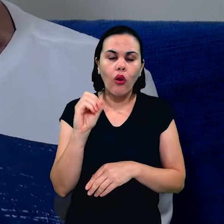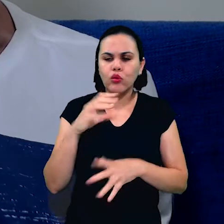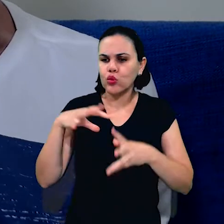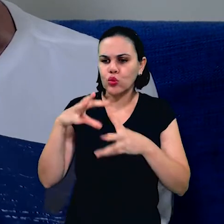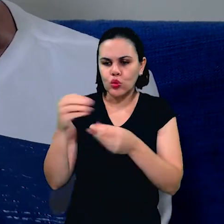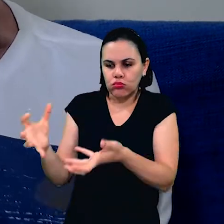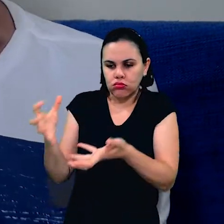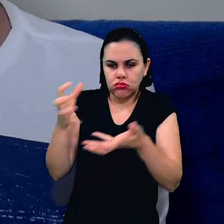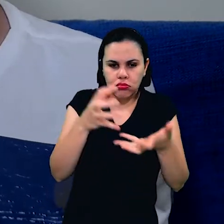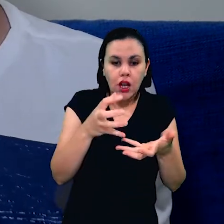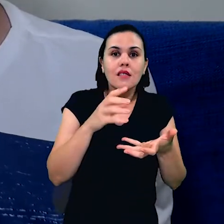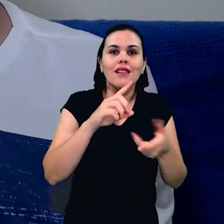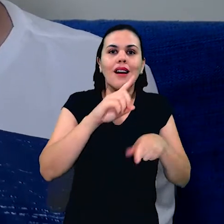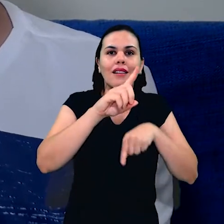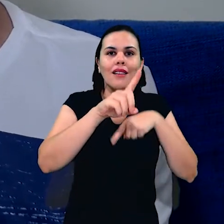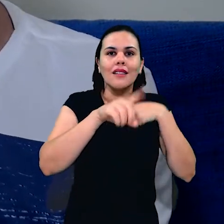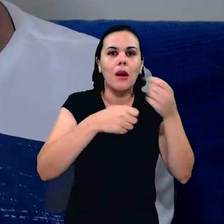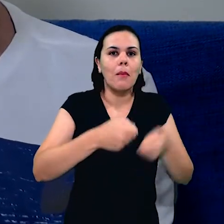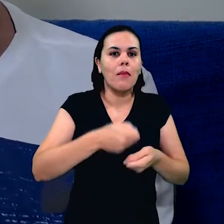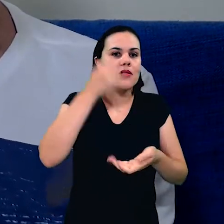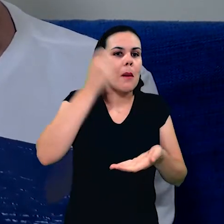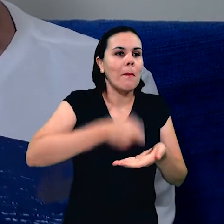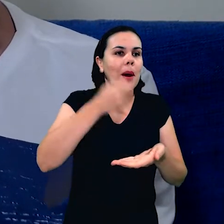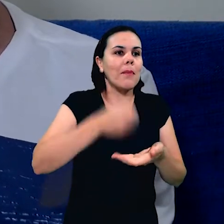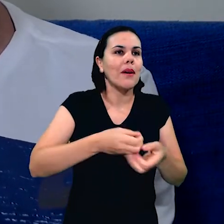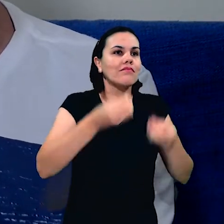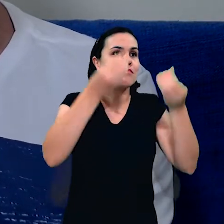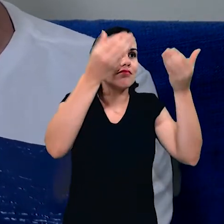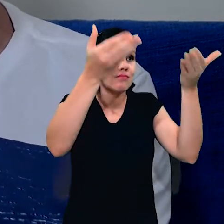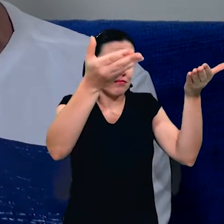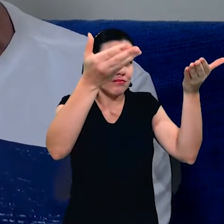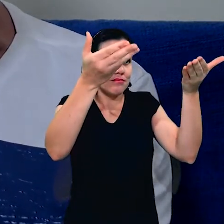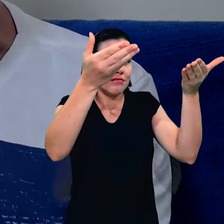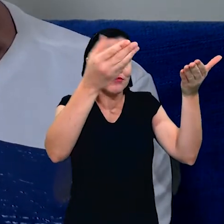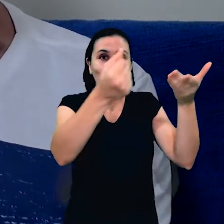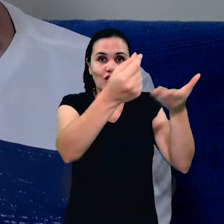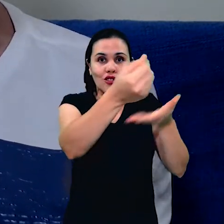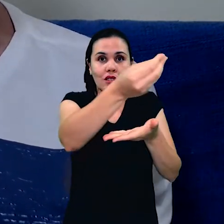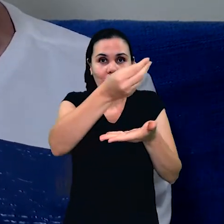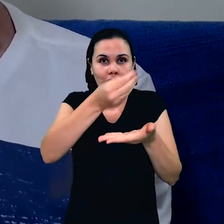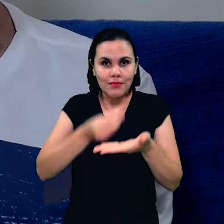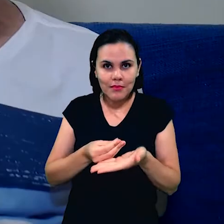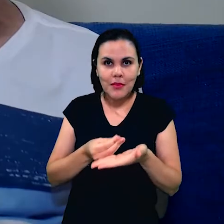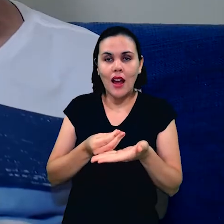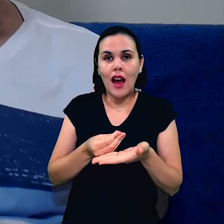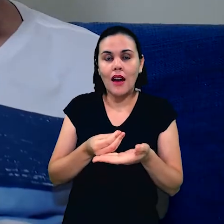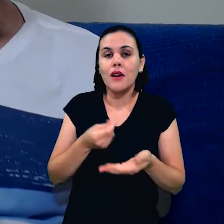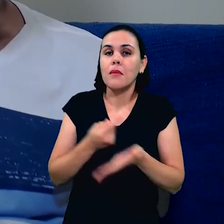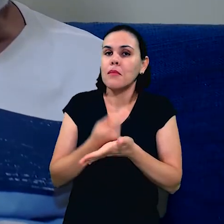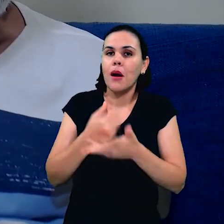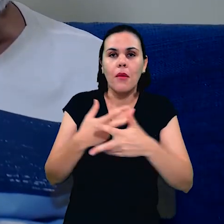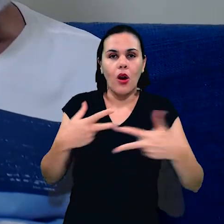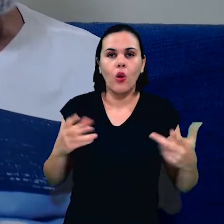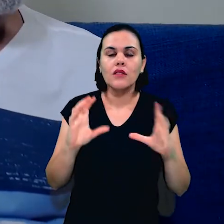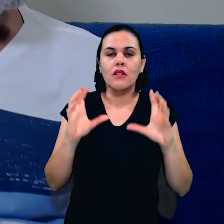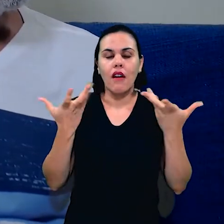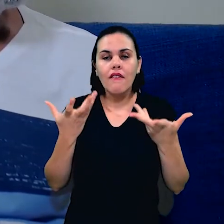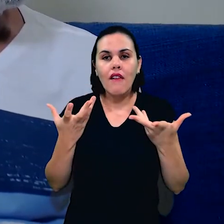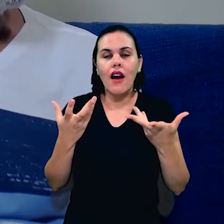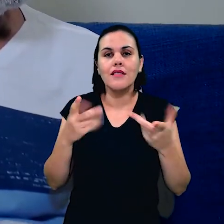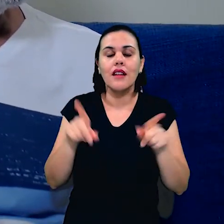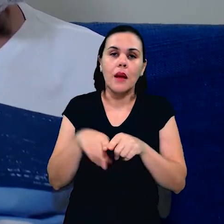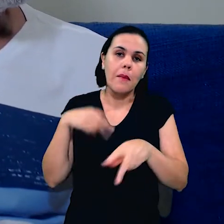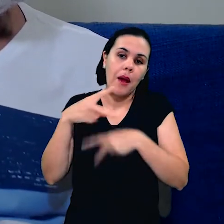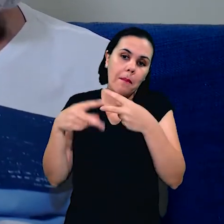era leiloado em prol da festa, né? Das despesas da festa. E traziam as prendas,